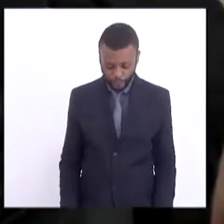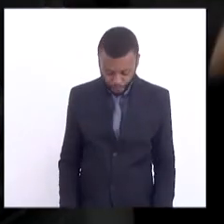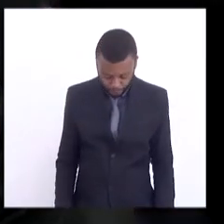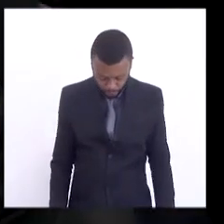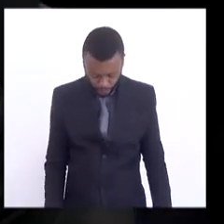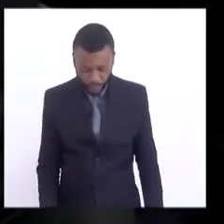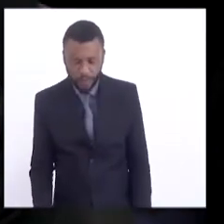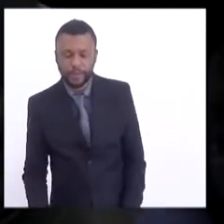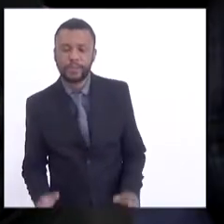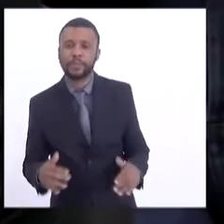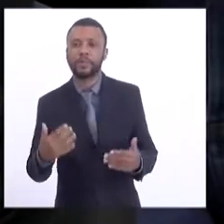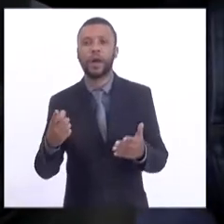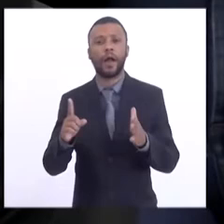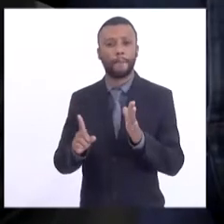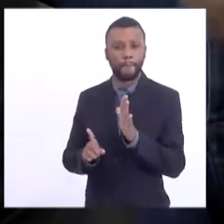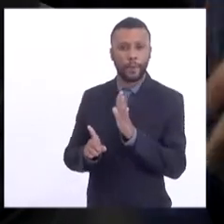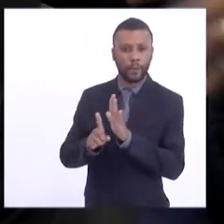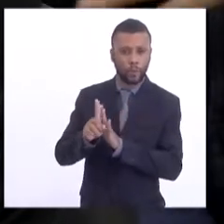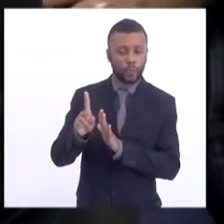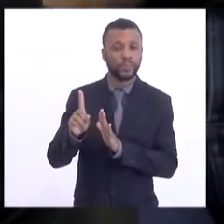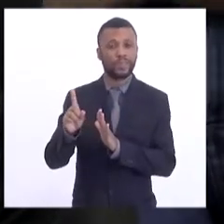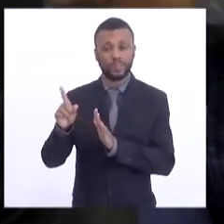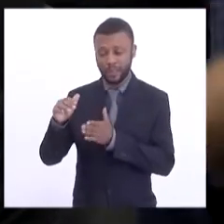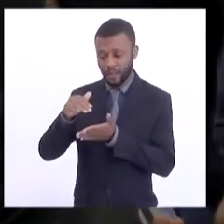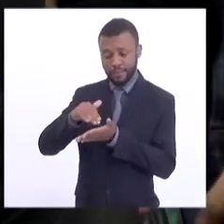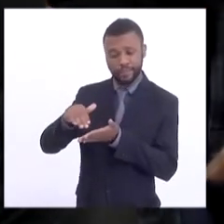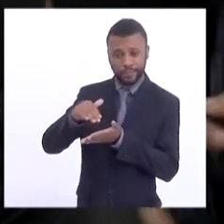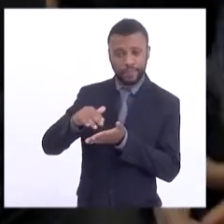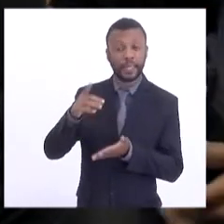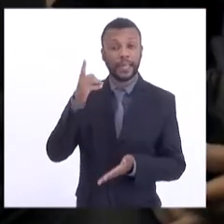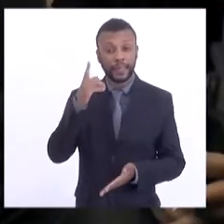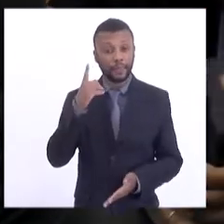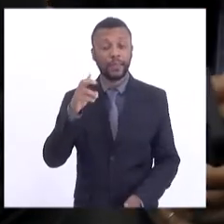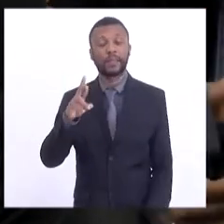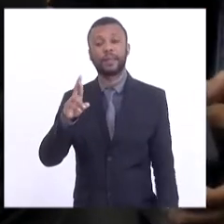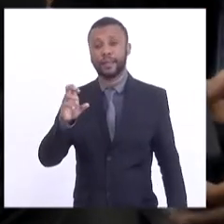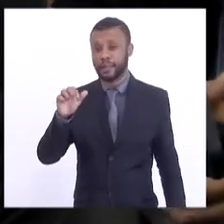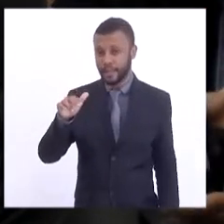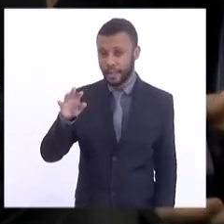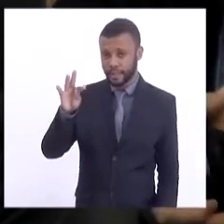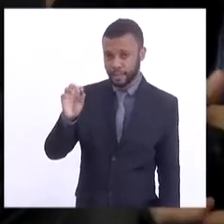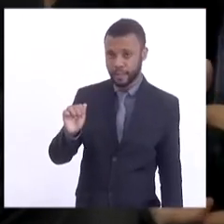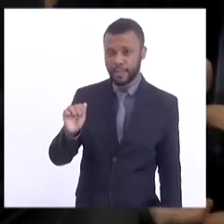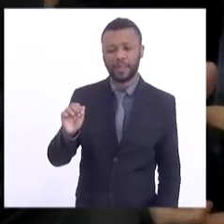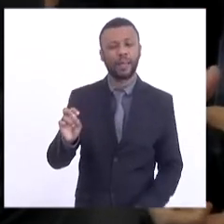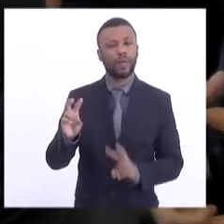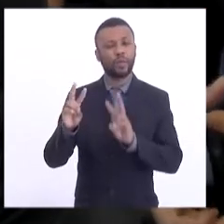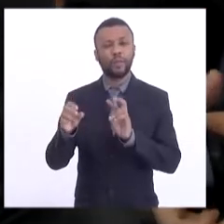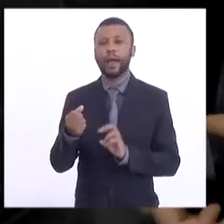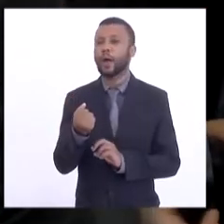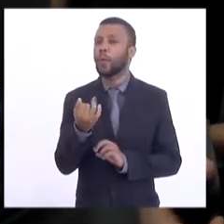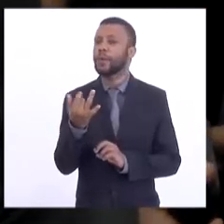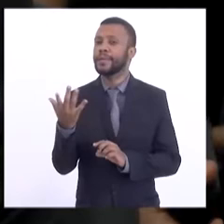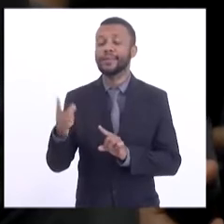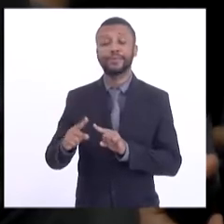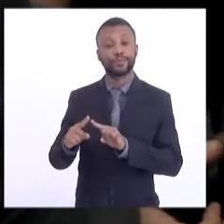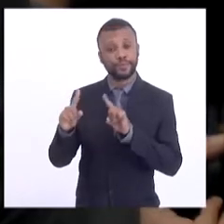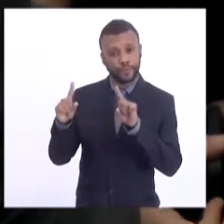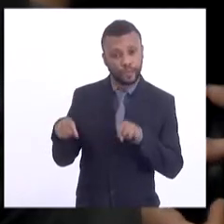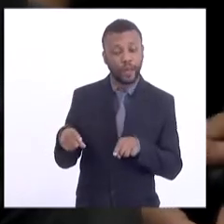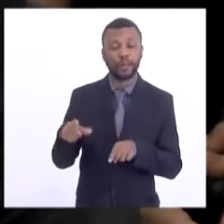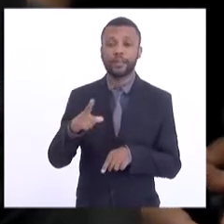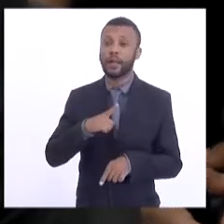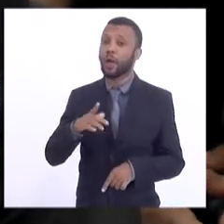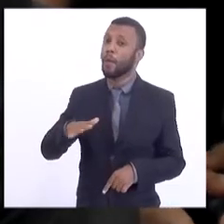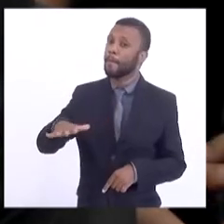e à pergunta da deputada Renata é sobre o objetivo né Qual é